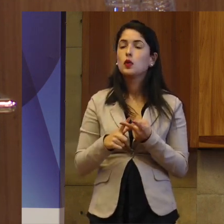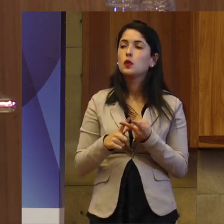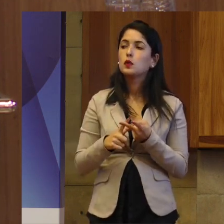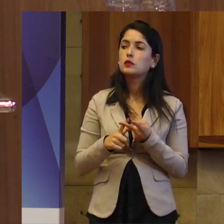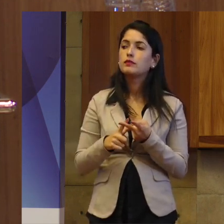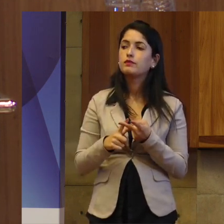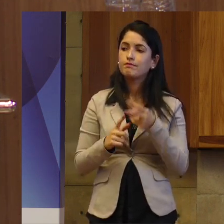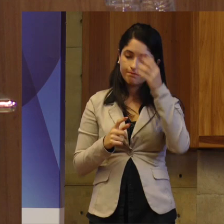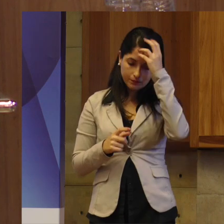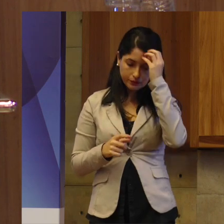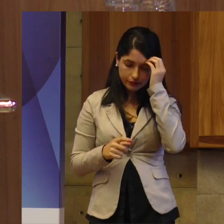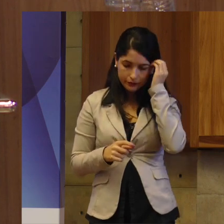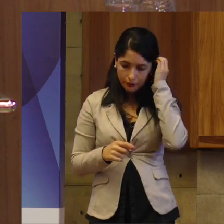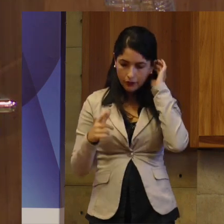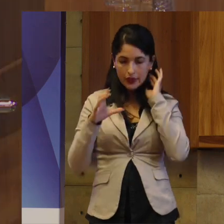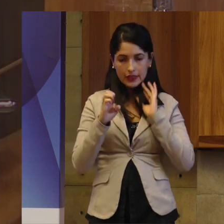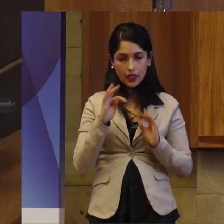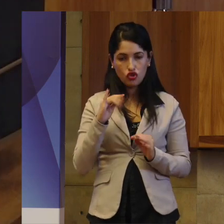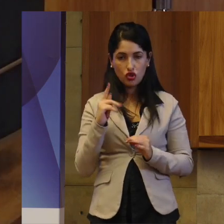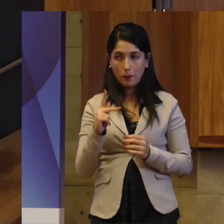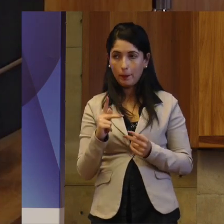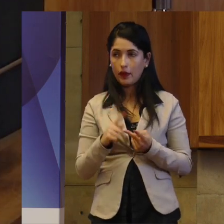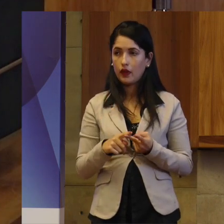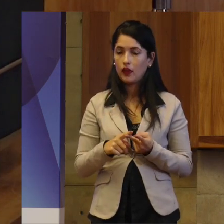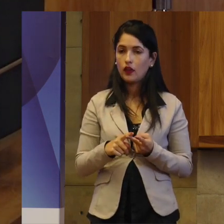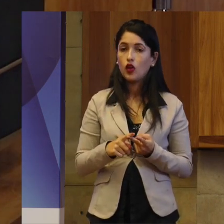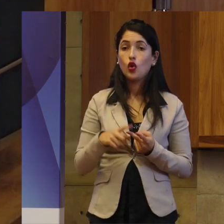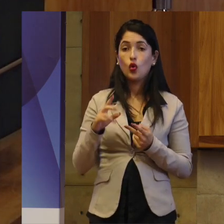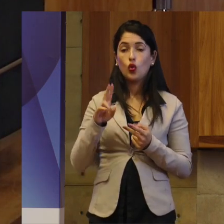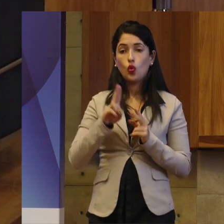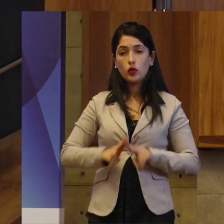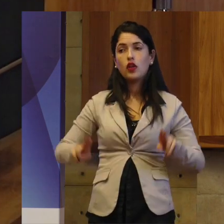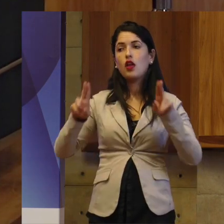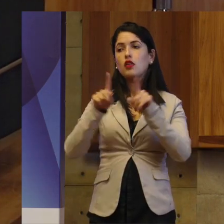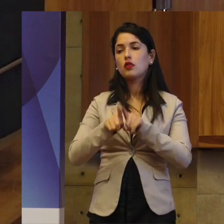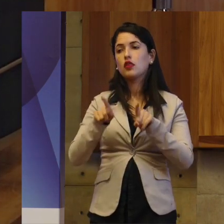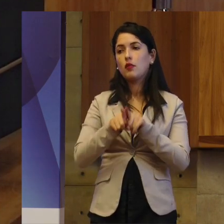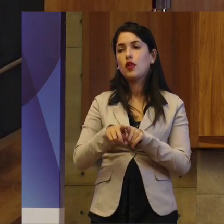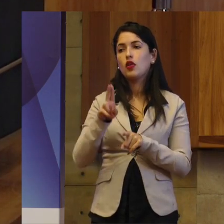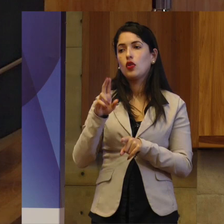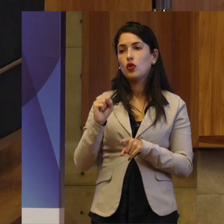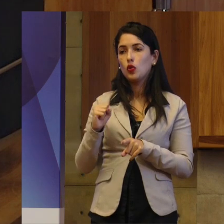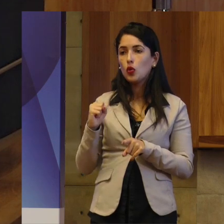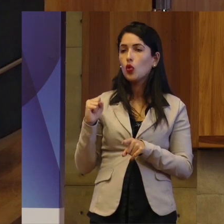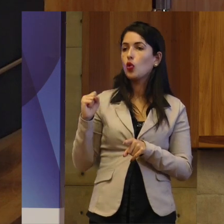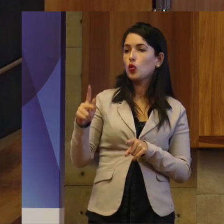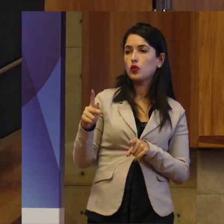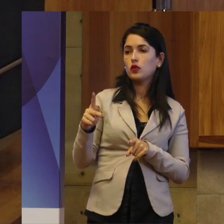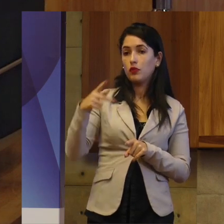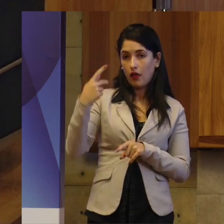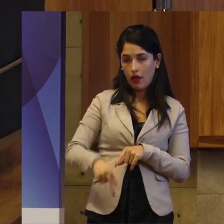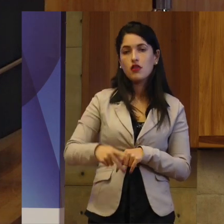através do seu think tank, que é o CETIC, né? Com a Unesco e com o apoio indispensável da USP, que vai ser no campus da USP,